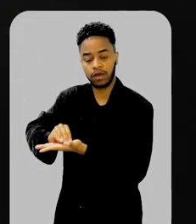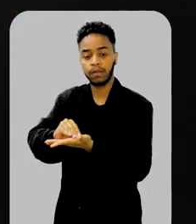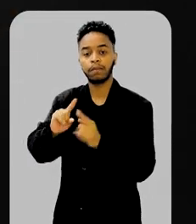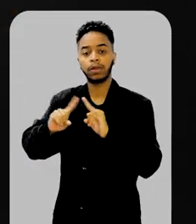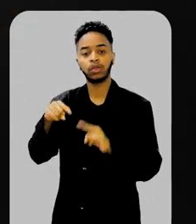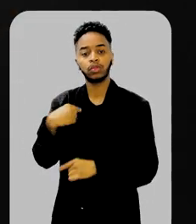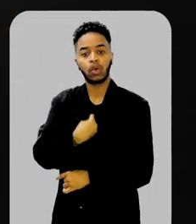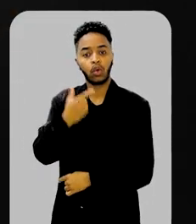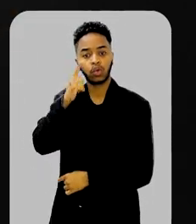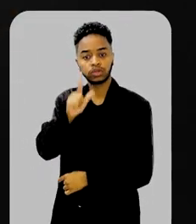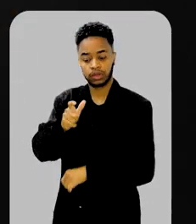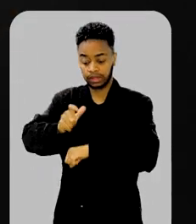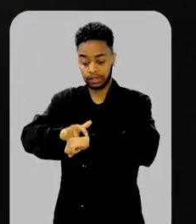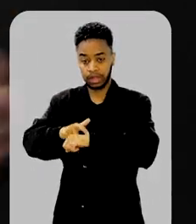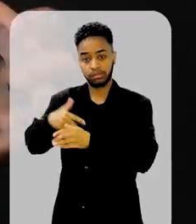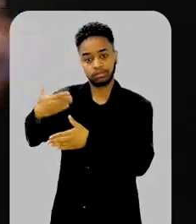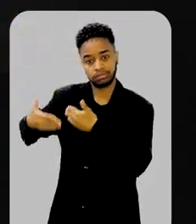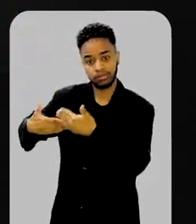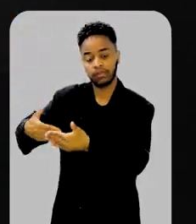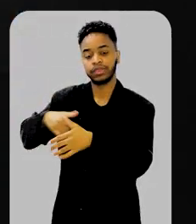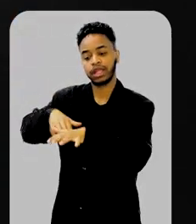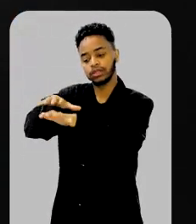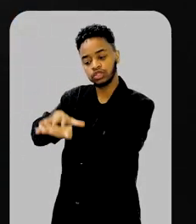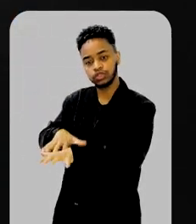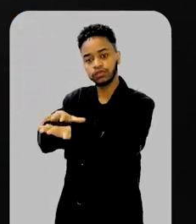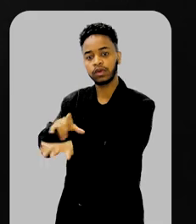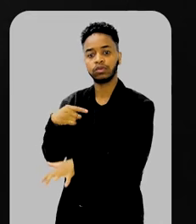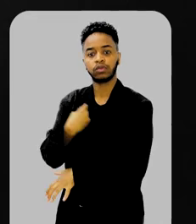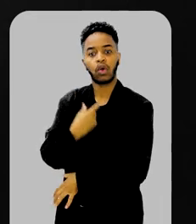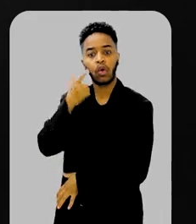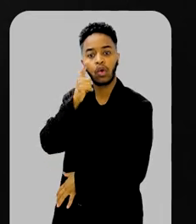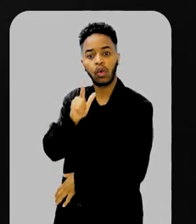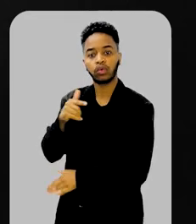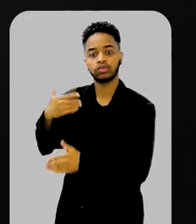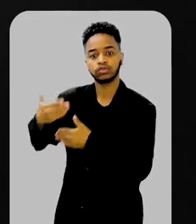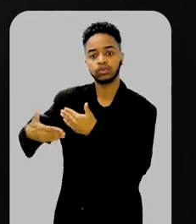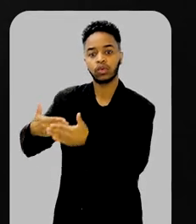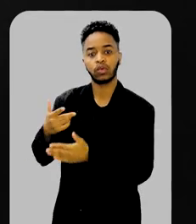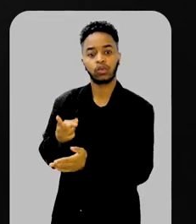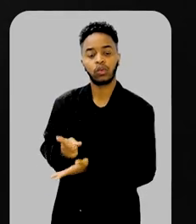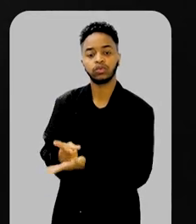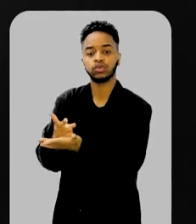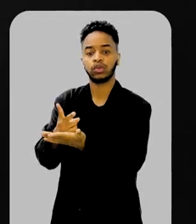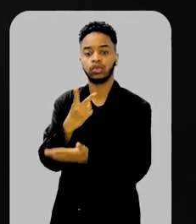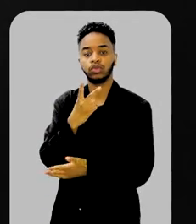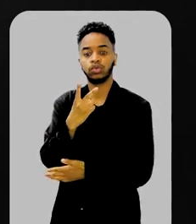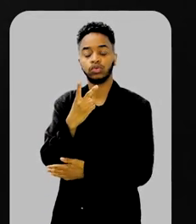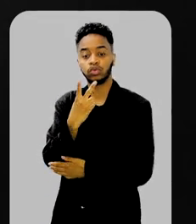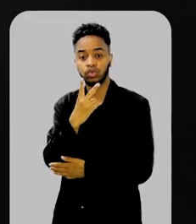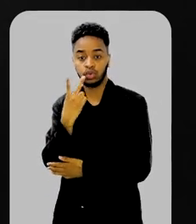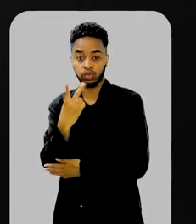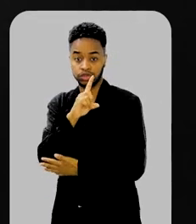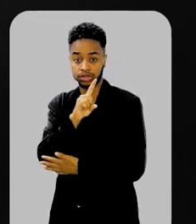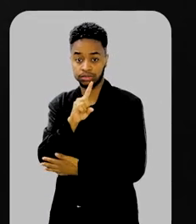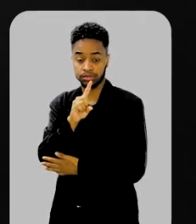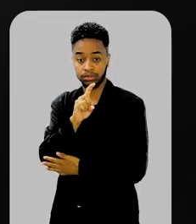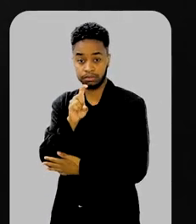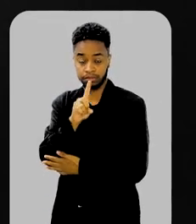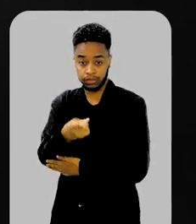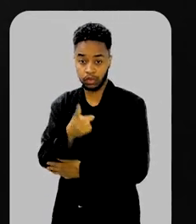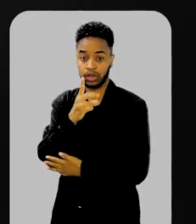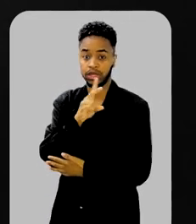nós conseguimos sustentar em tempo desfile nós conseguimos sustentar para 2500 componentes toda essa